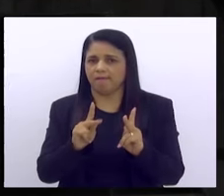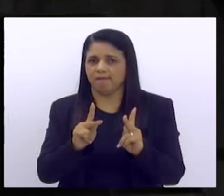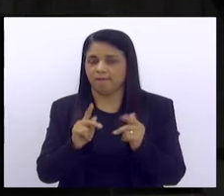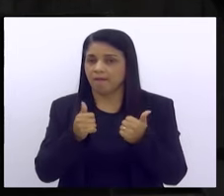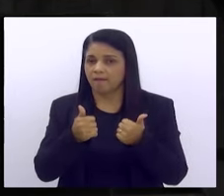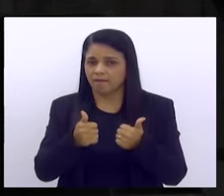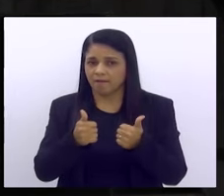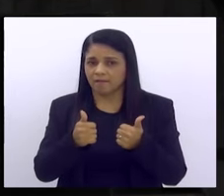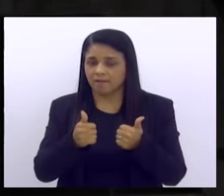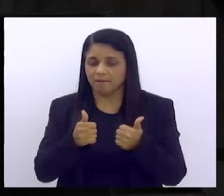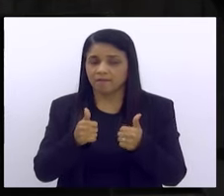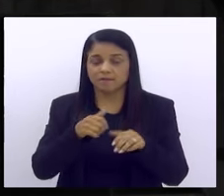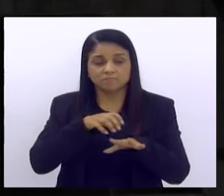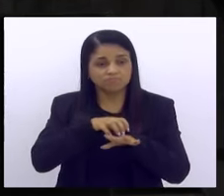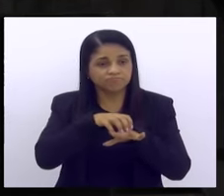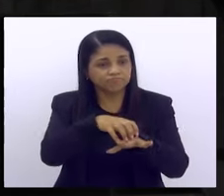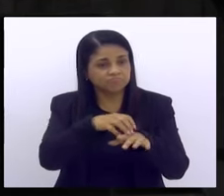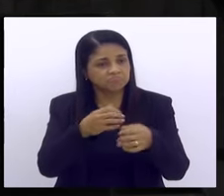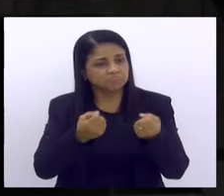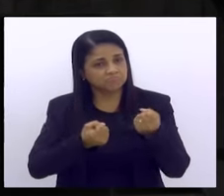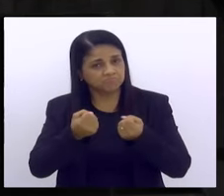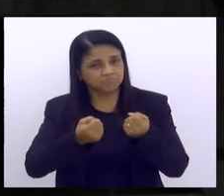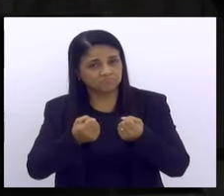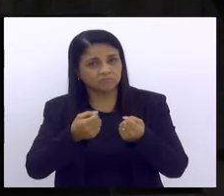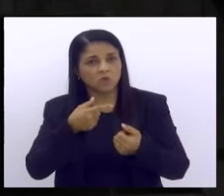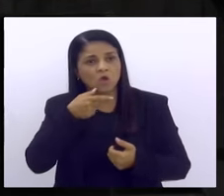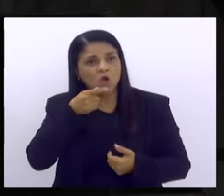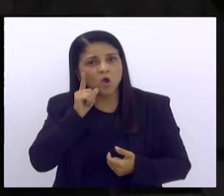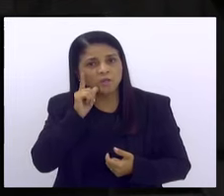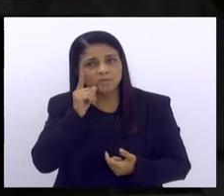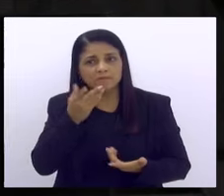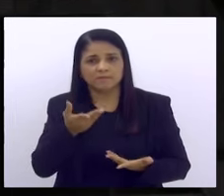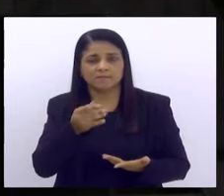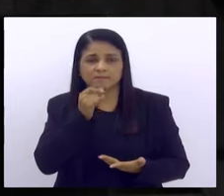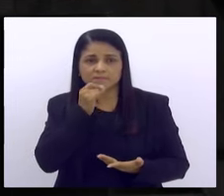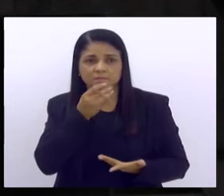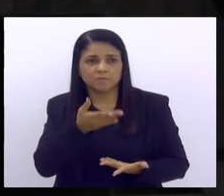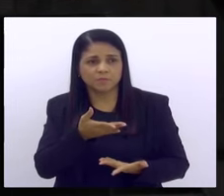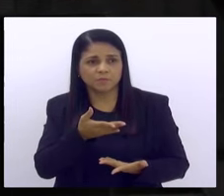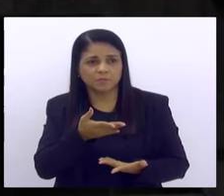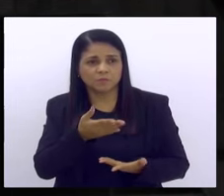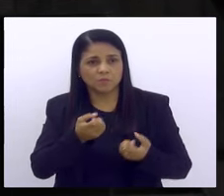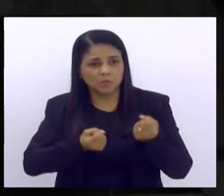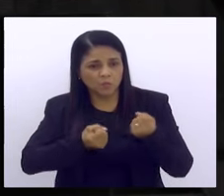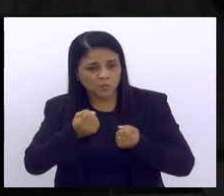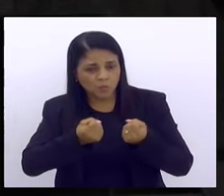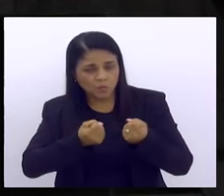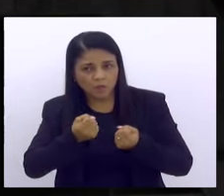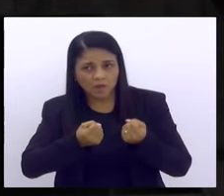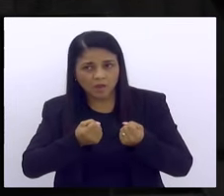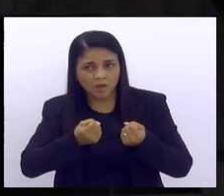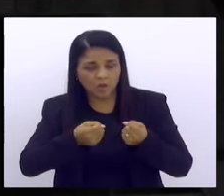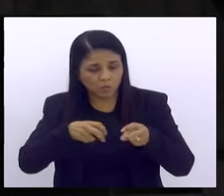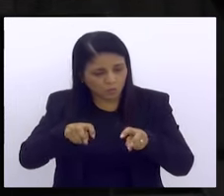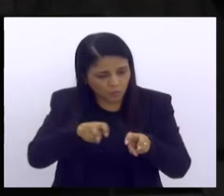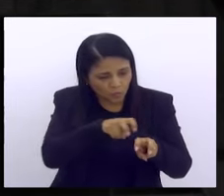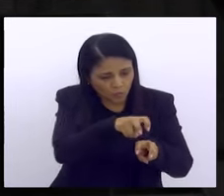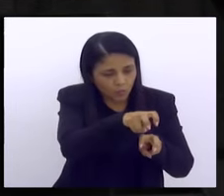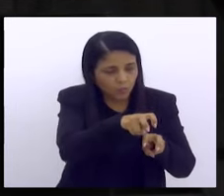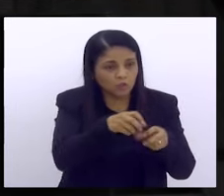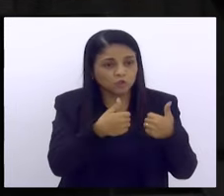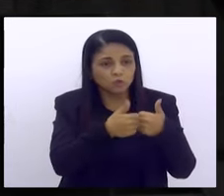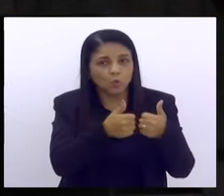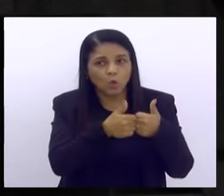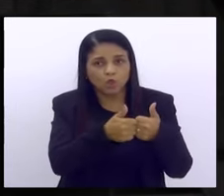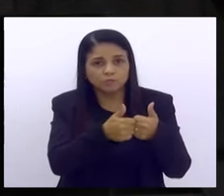as operações de trânsito, como essa de ontem, por exemplo, que o carro trafegando na via do